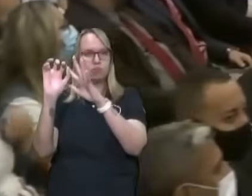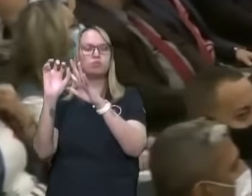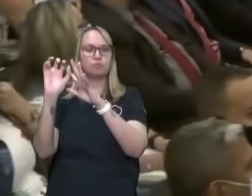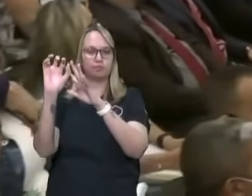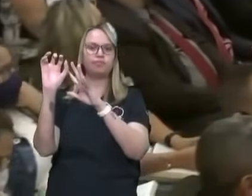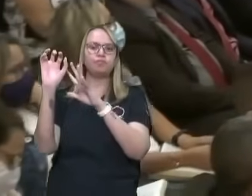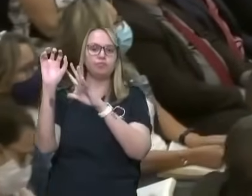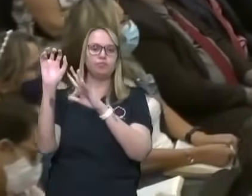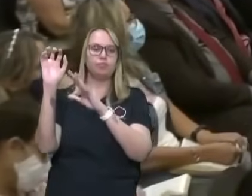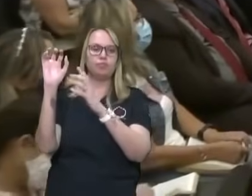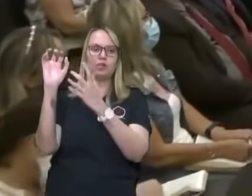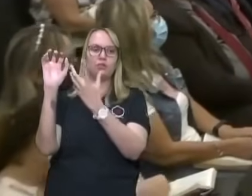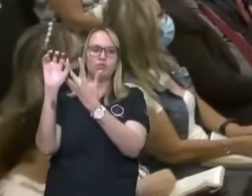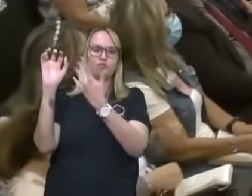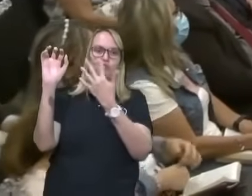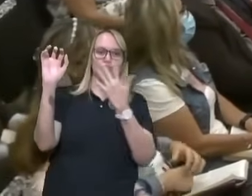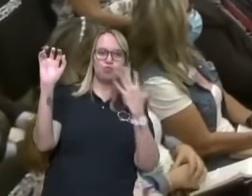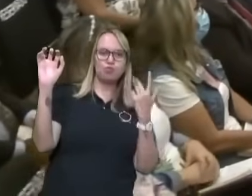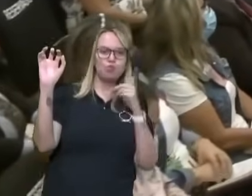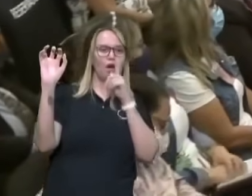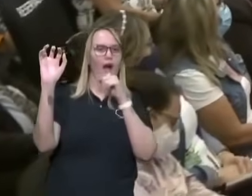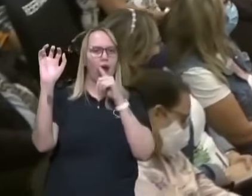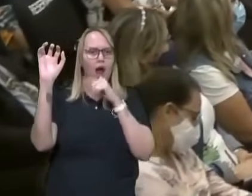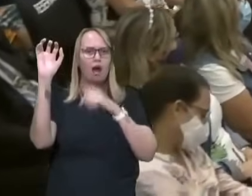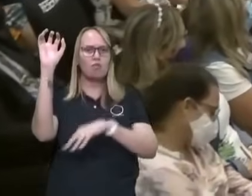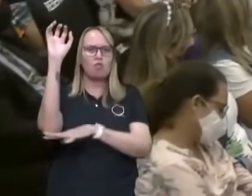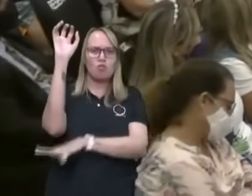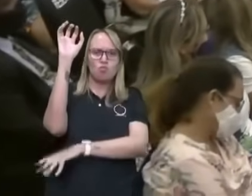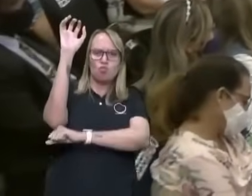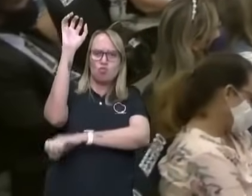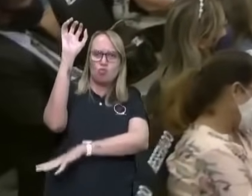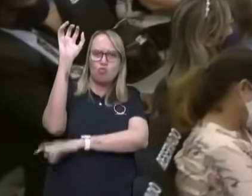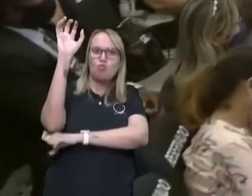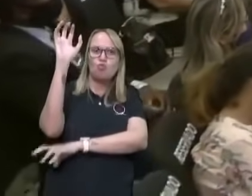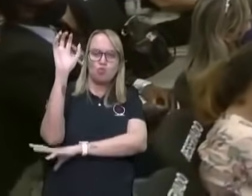Ela se utiliza da água e do dióxido de carbono